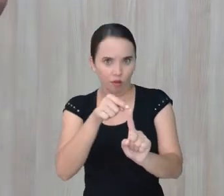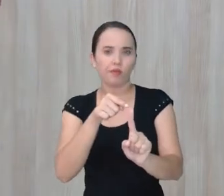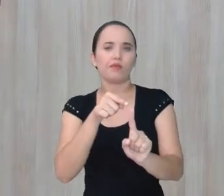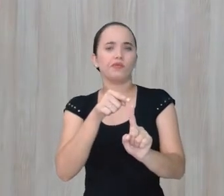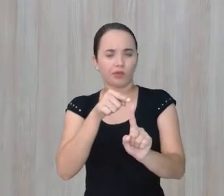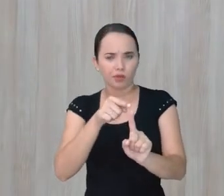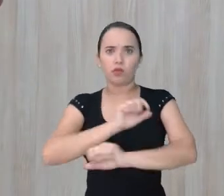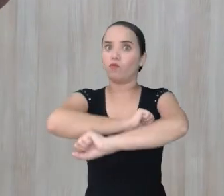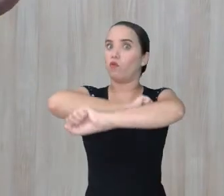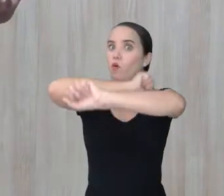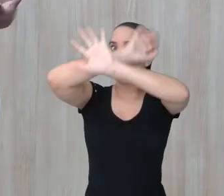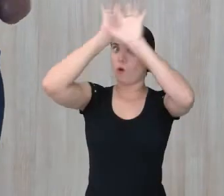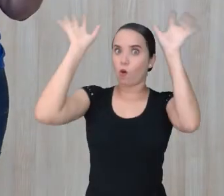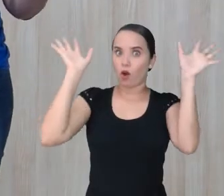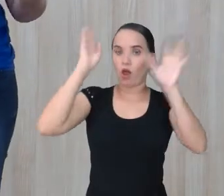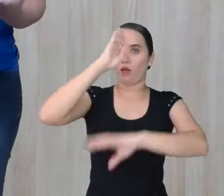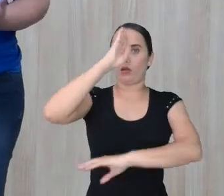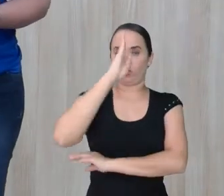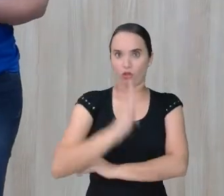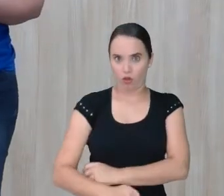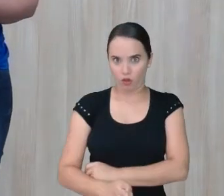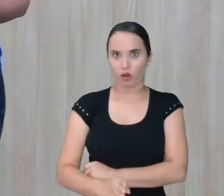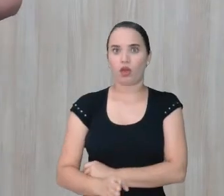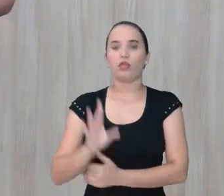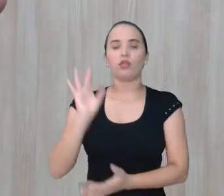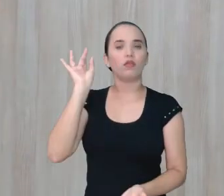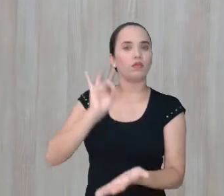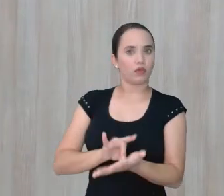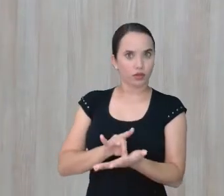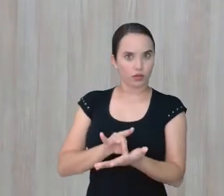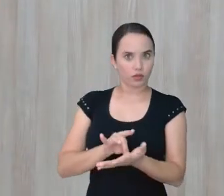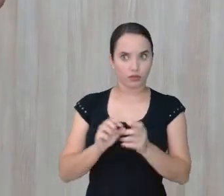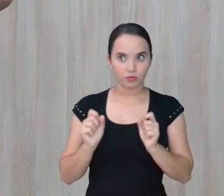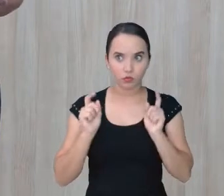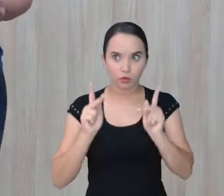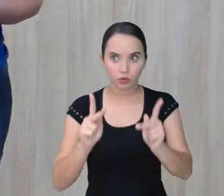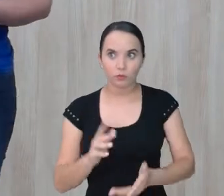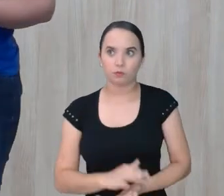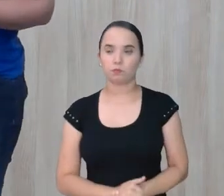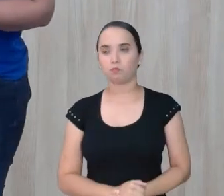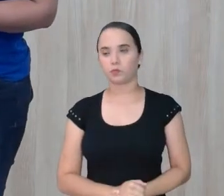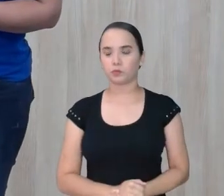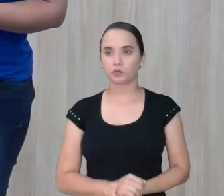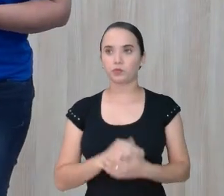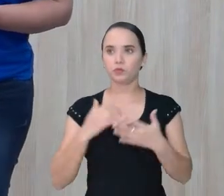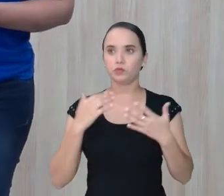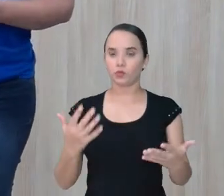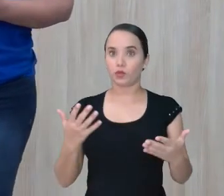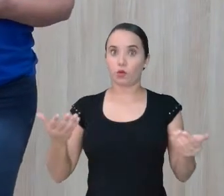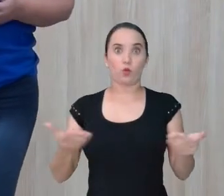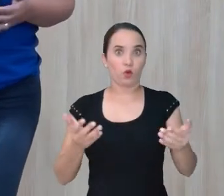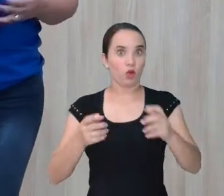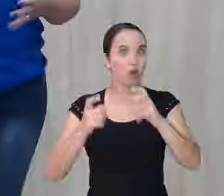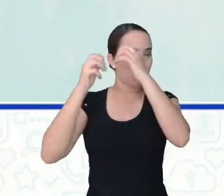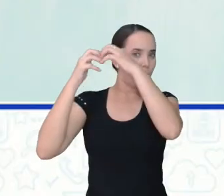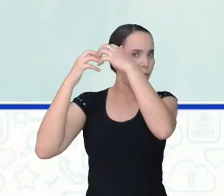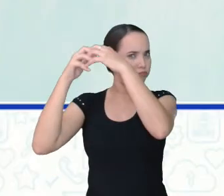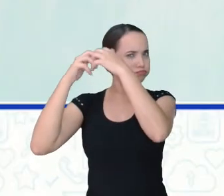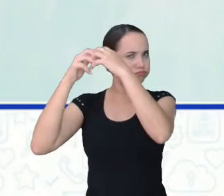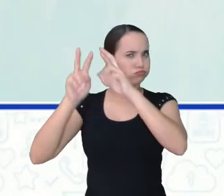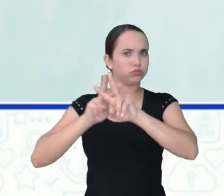uma forma clara, direta e verdadeira, certo? Então, pensando a